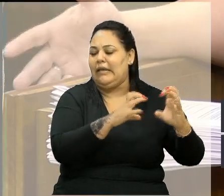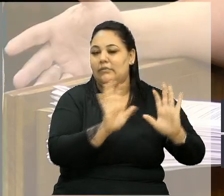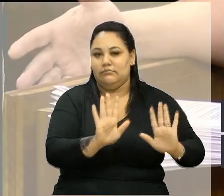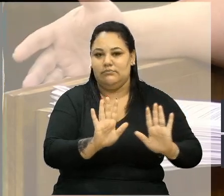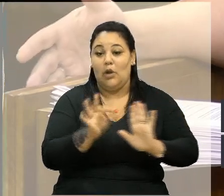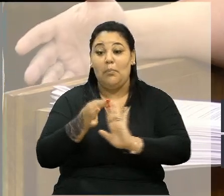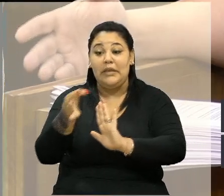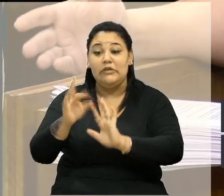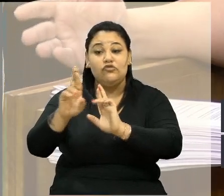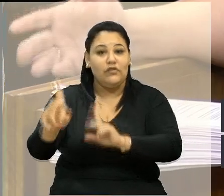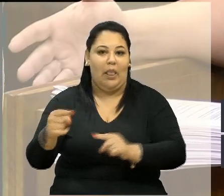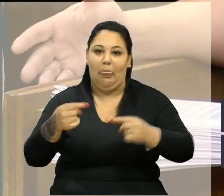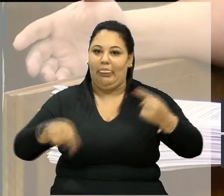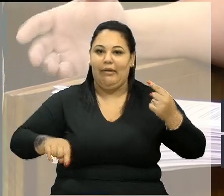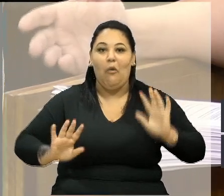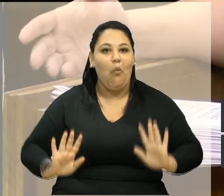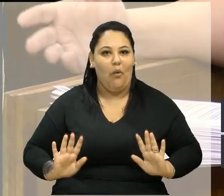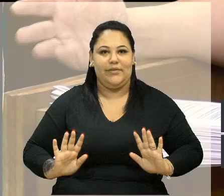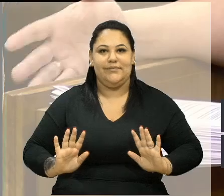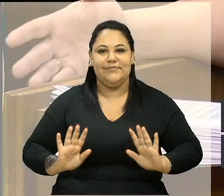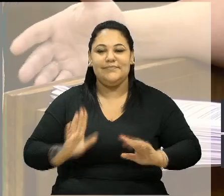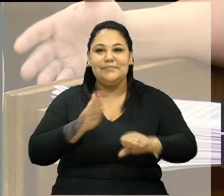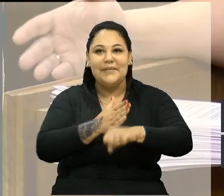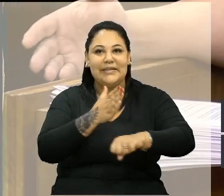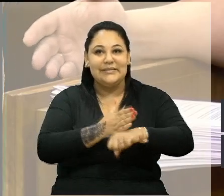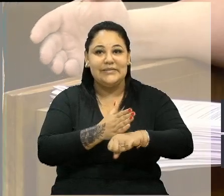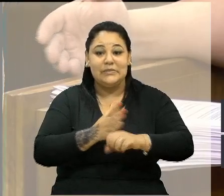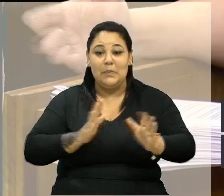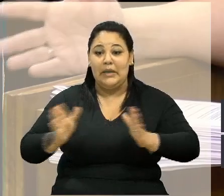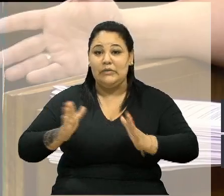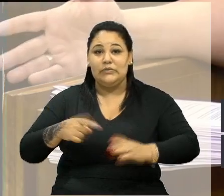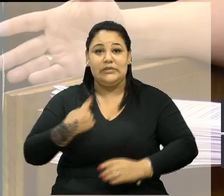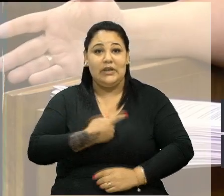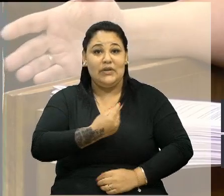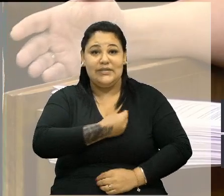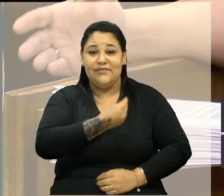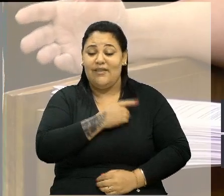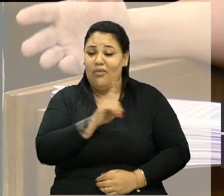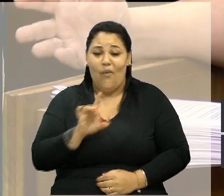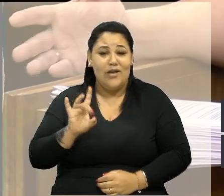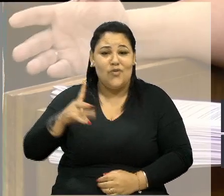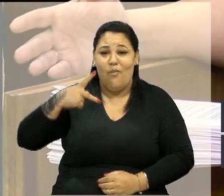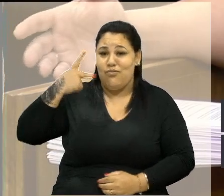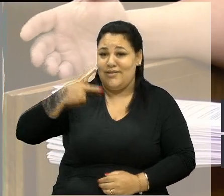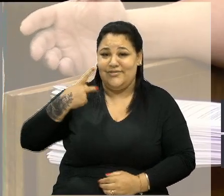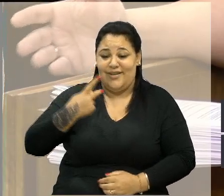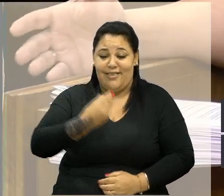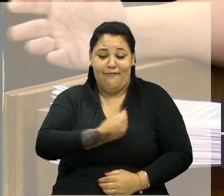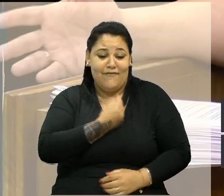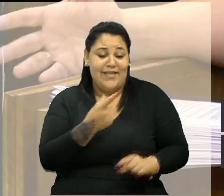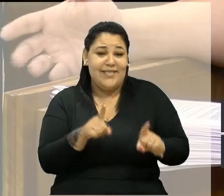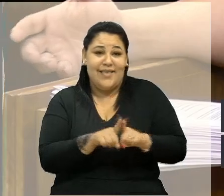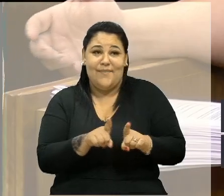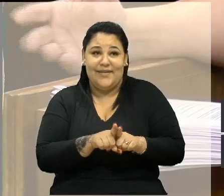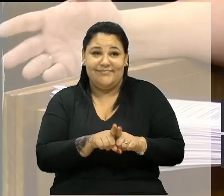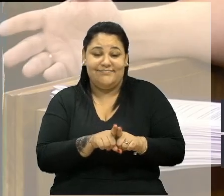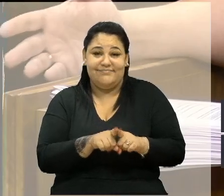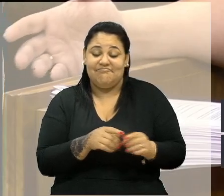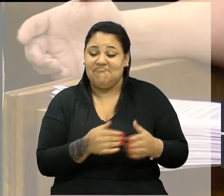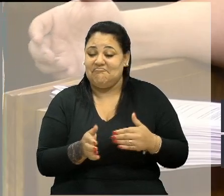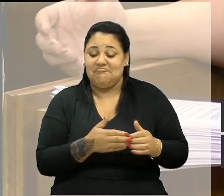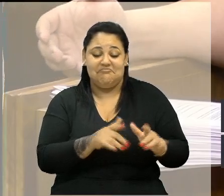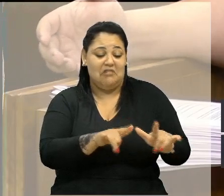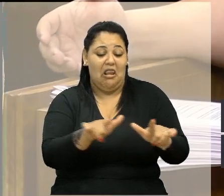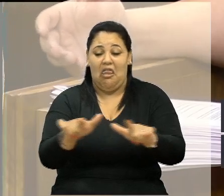faz parte do processo da nossa vida. Não é nem só da política, é da nossa vida. Estejamos aonde